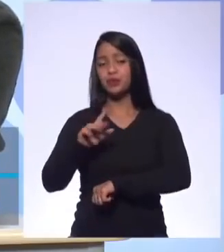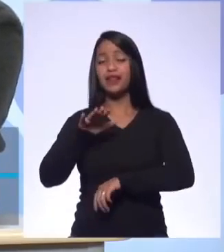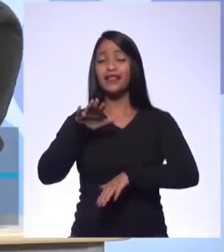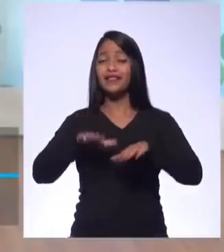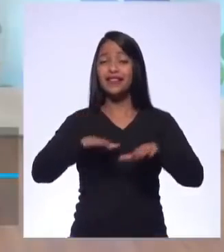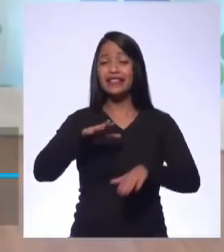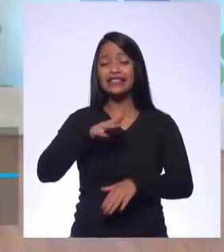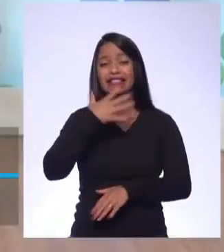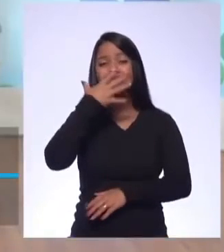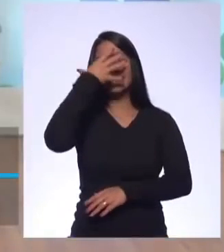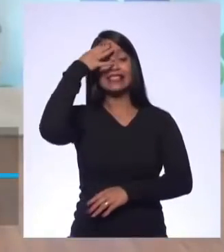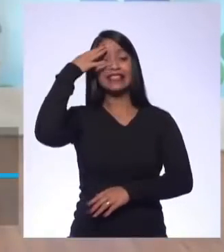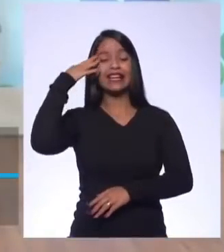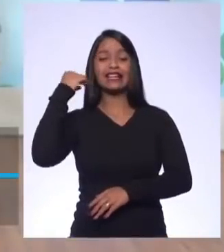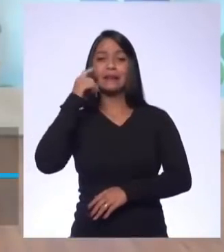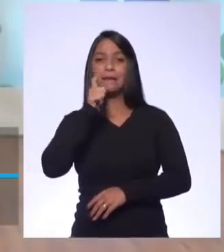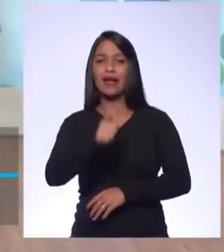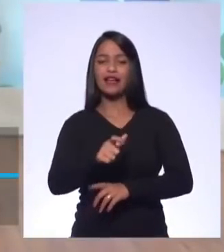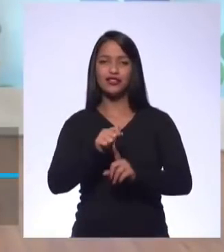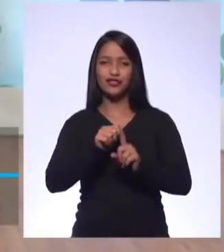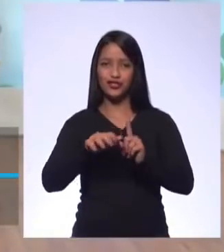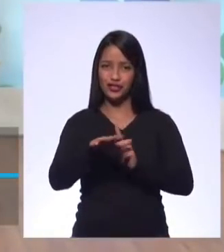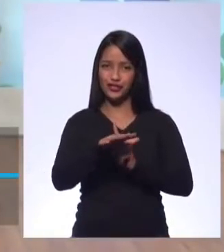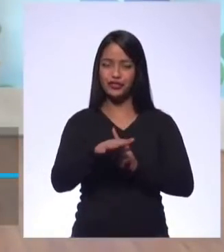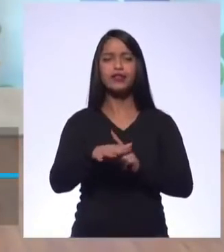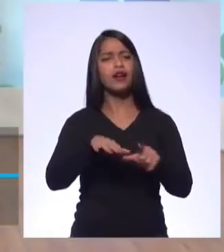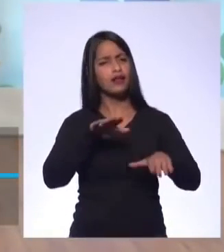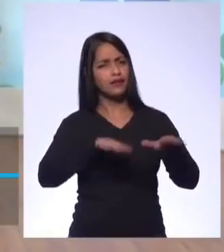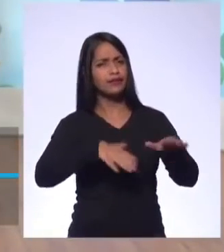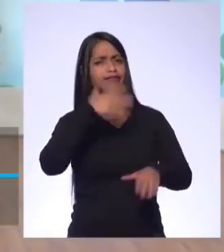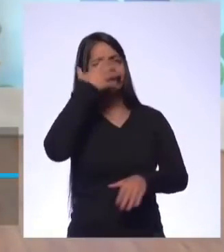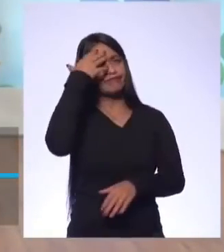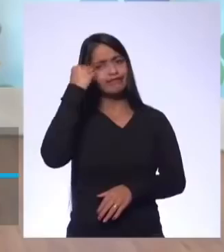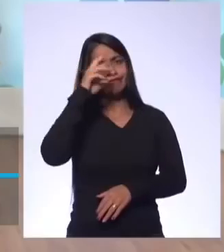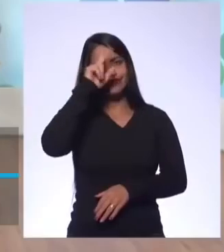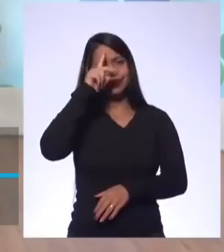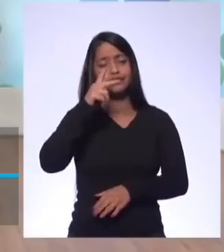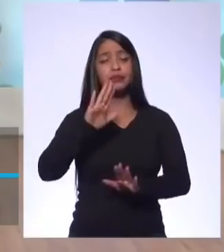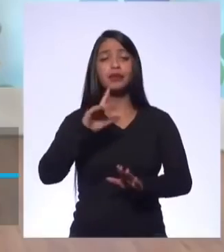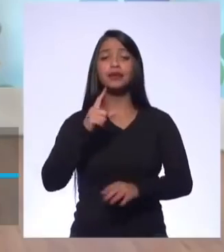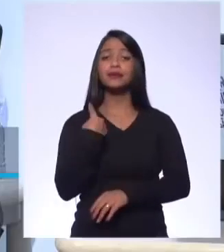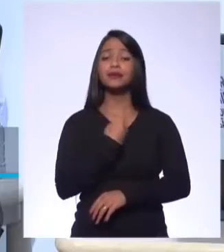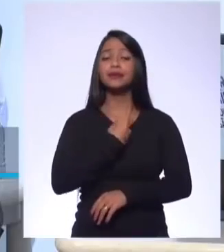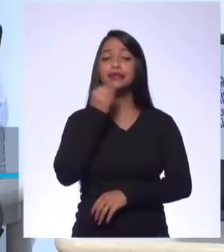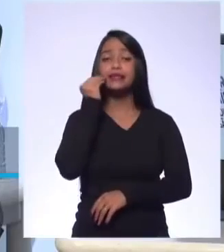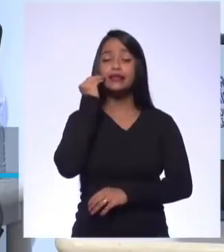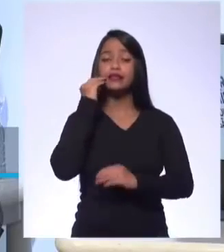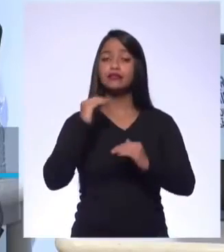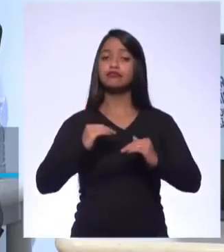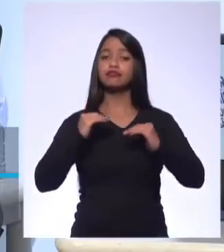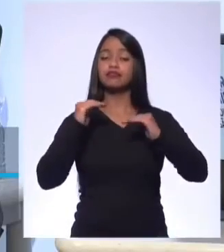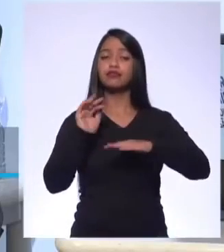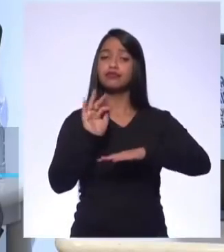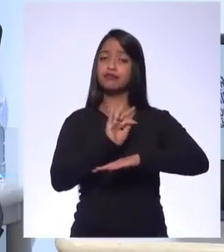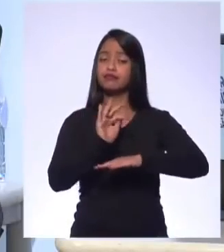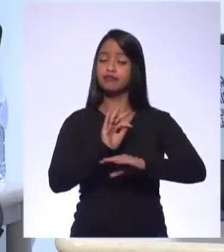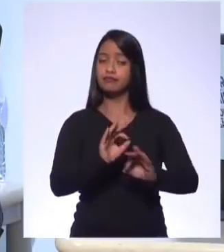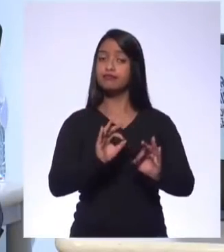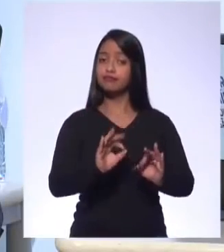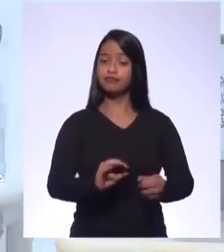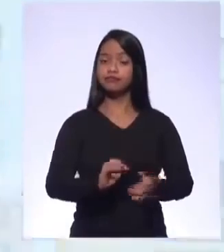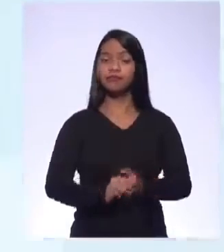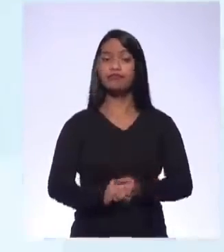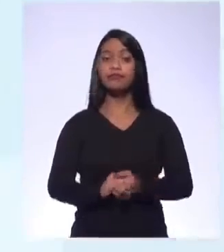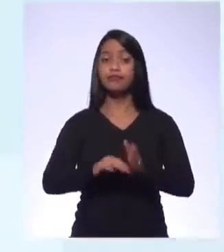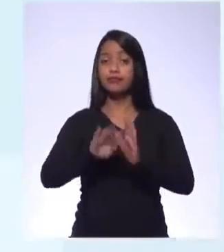escapa, né? Às vezes escapa uma coisa ou outra, mas a gente tenta ter um nível de formalidade maior, realmente, né? E aí, leitura do texto 2.